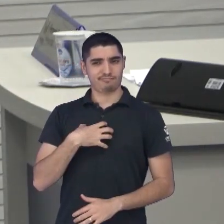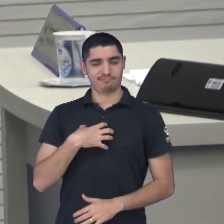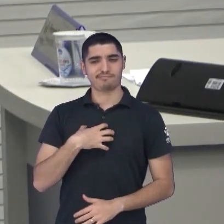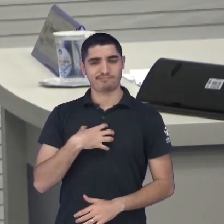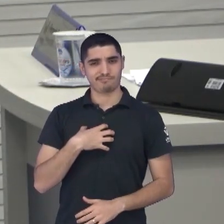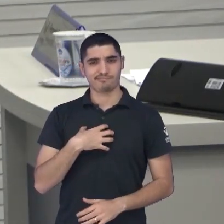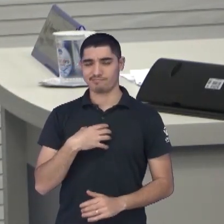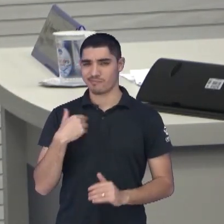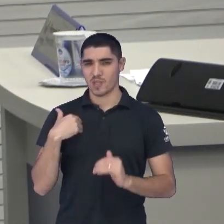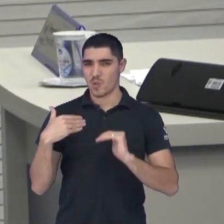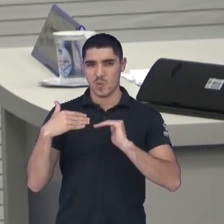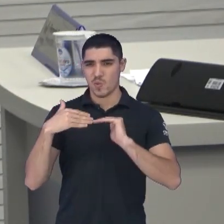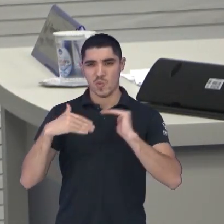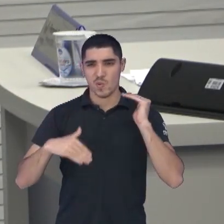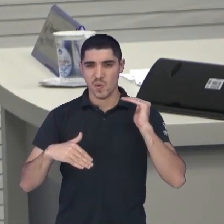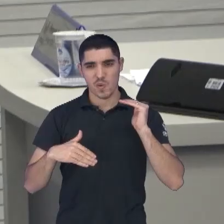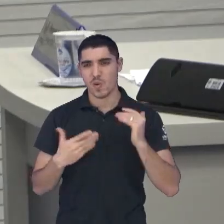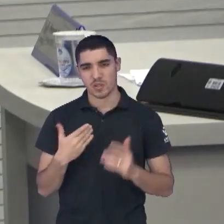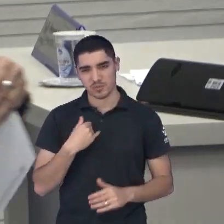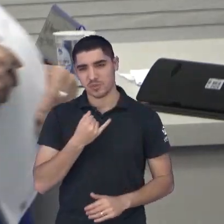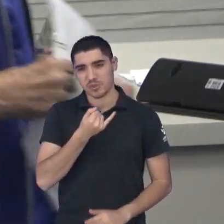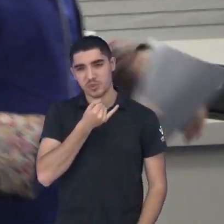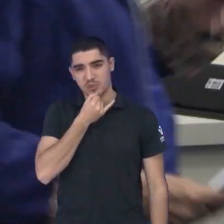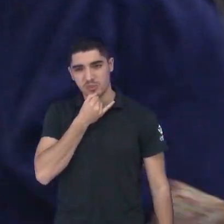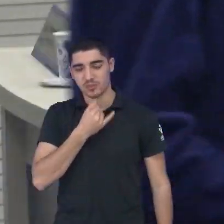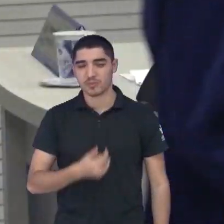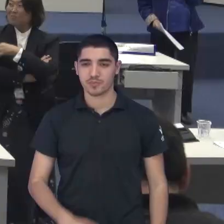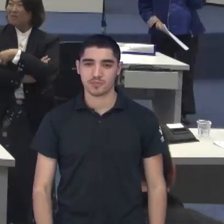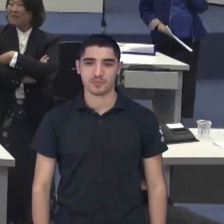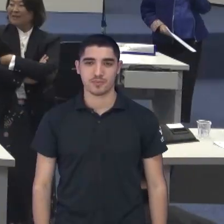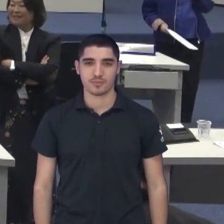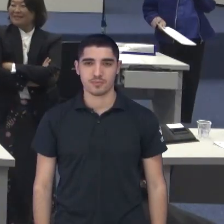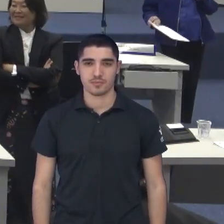muito, muito o que aconteceu mais uma vez nessa casa.